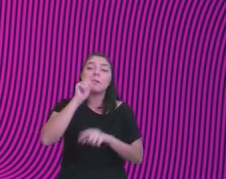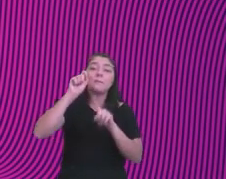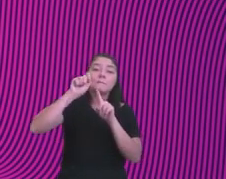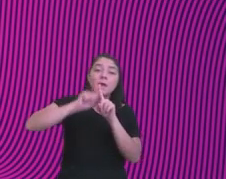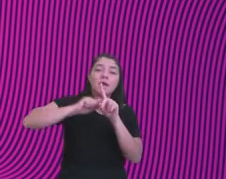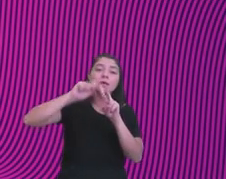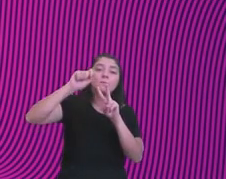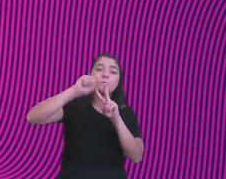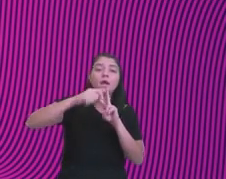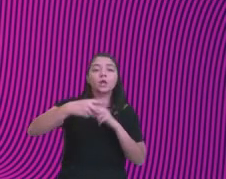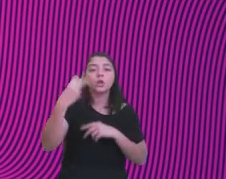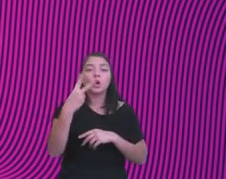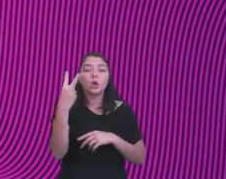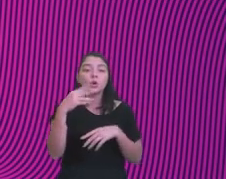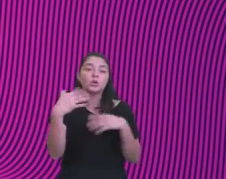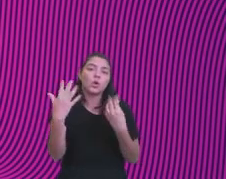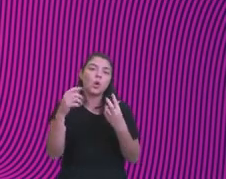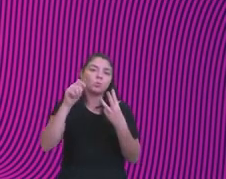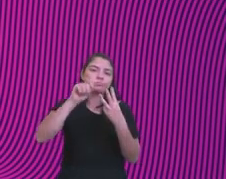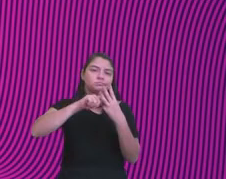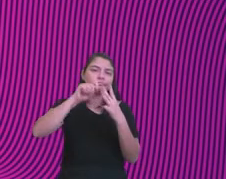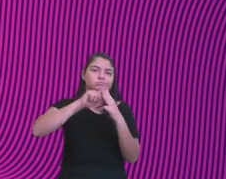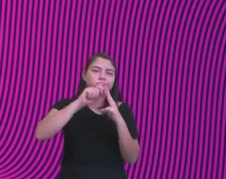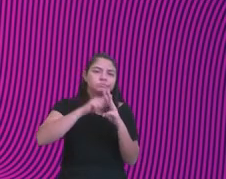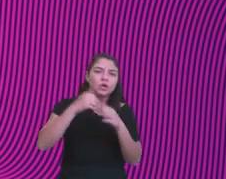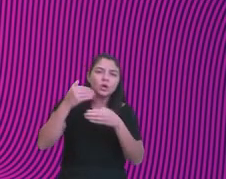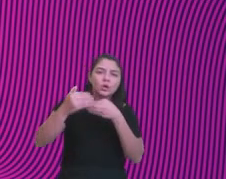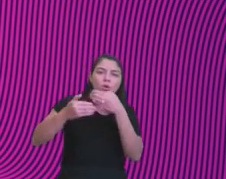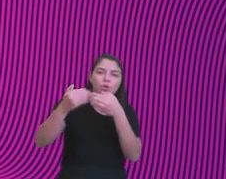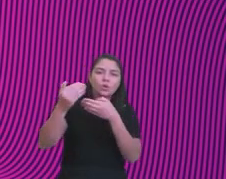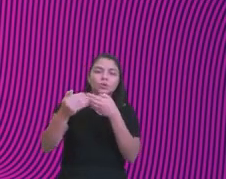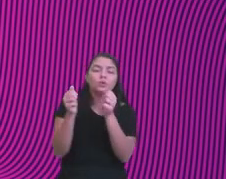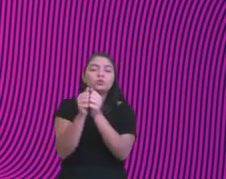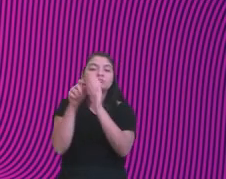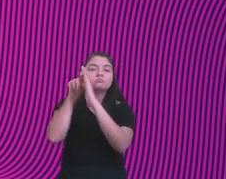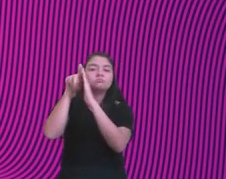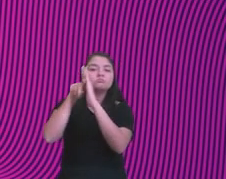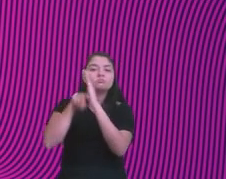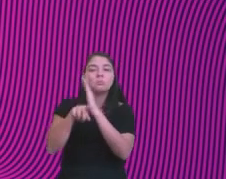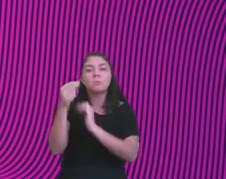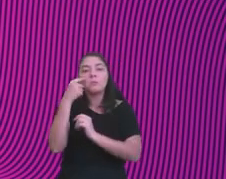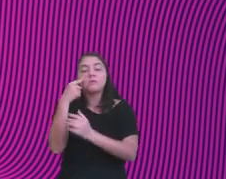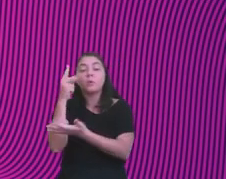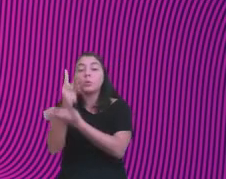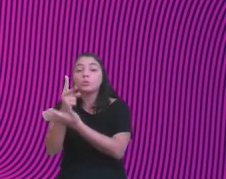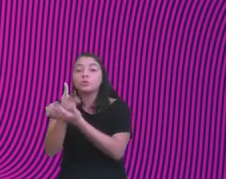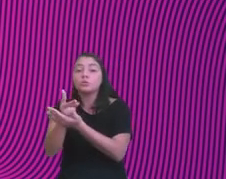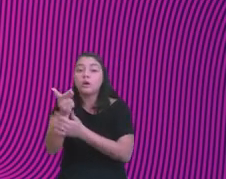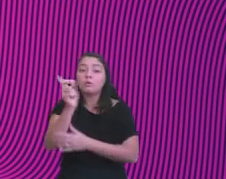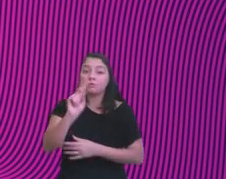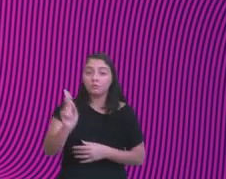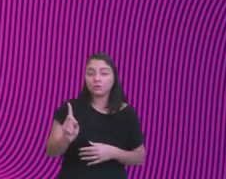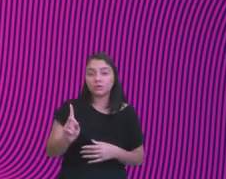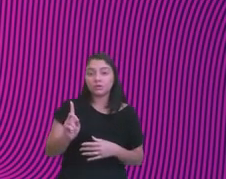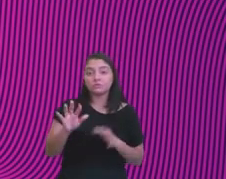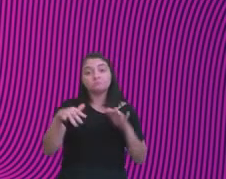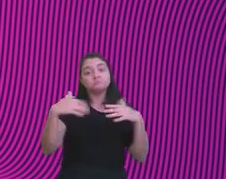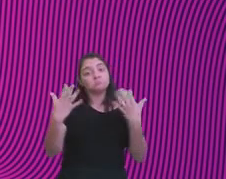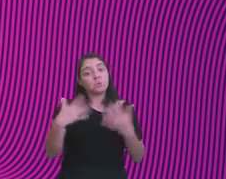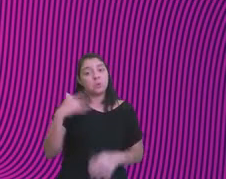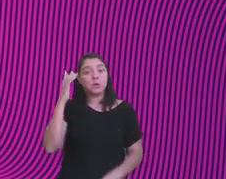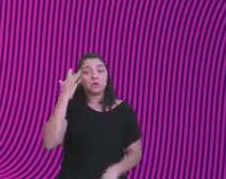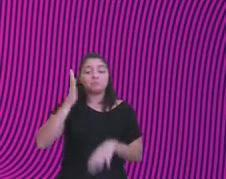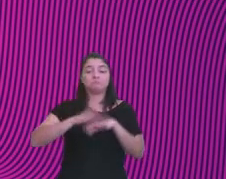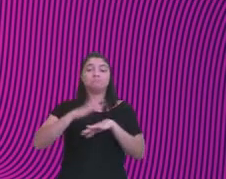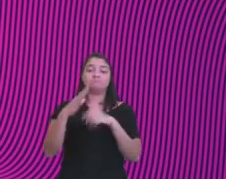3 meses no começo, e você consegue ver se a lesão desaparece ou não, né? Então, a gente considera mais seguro.